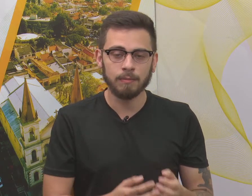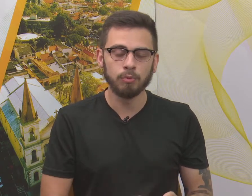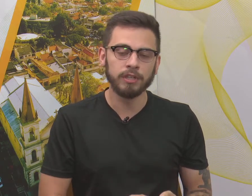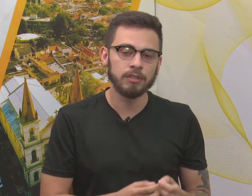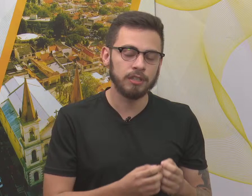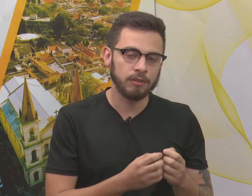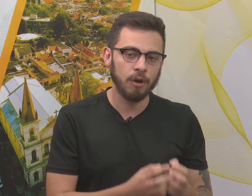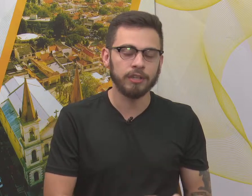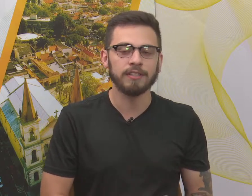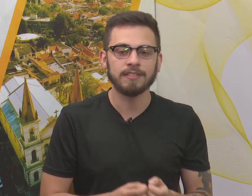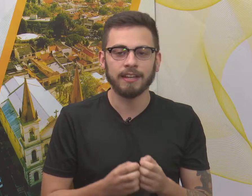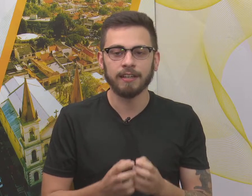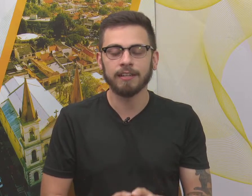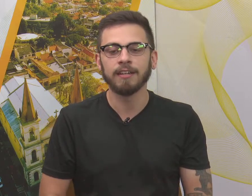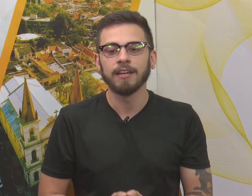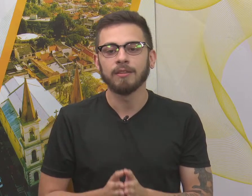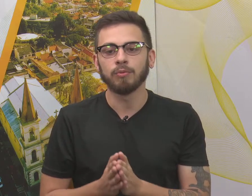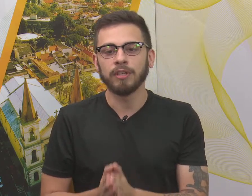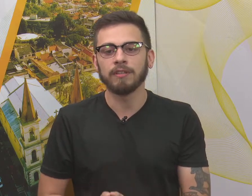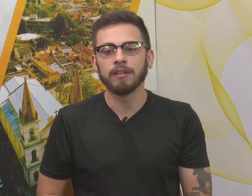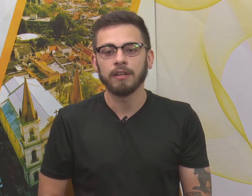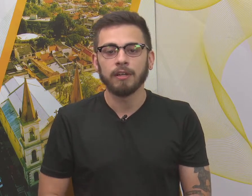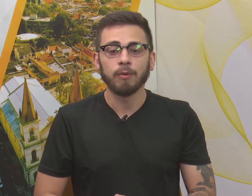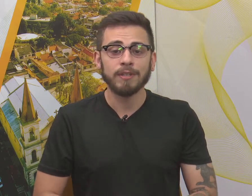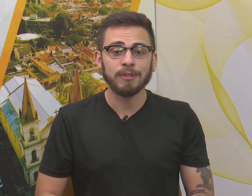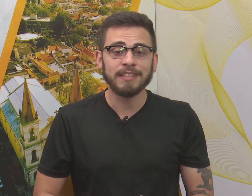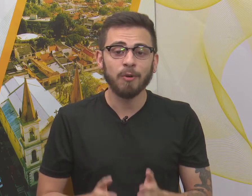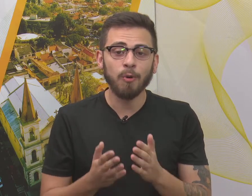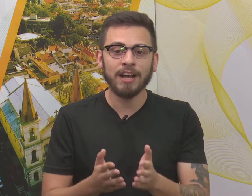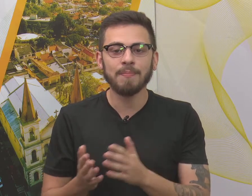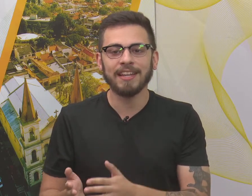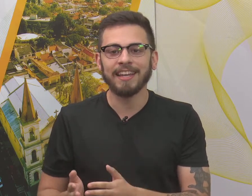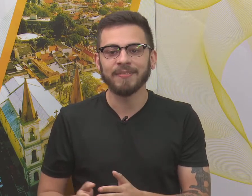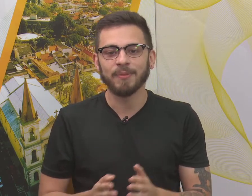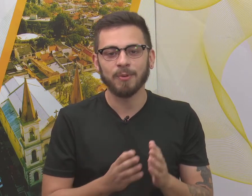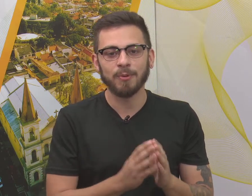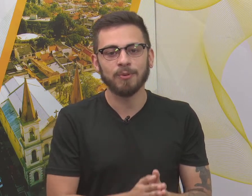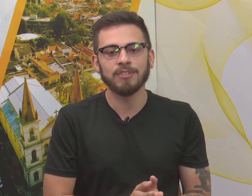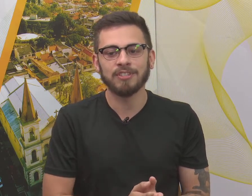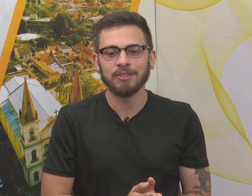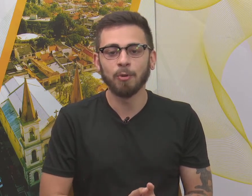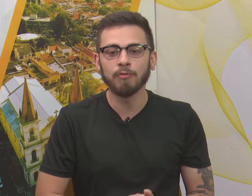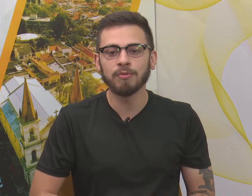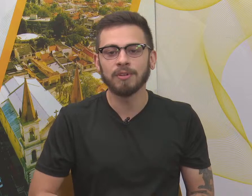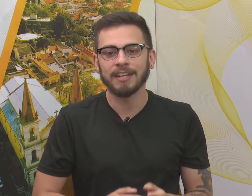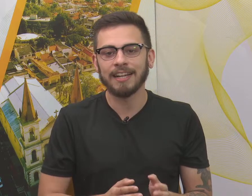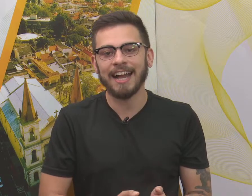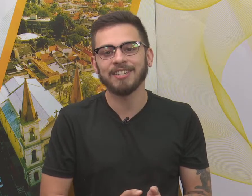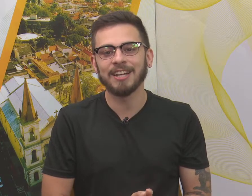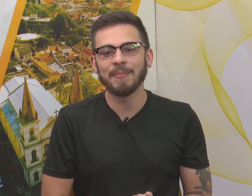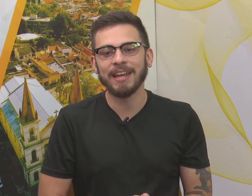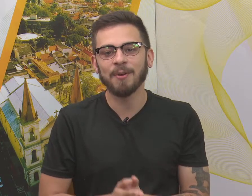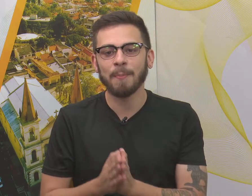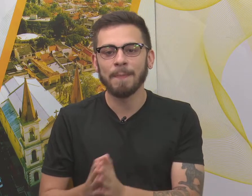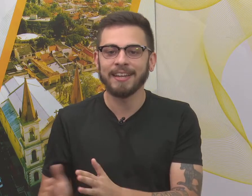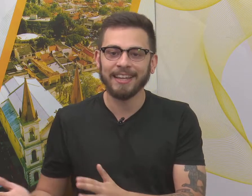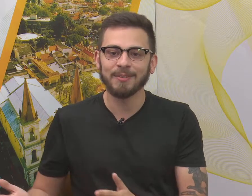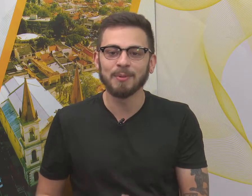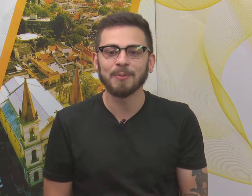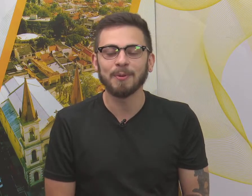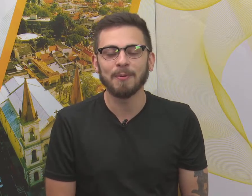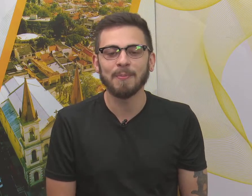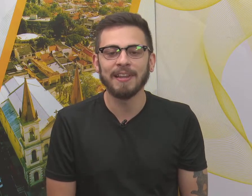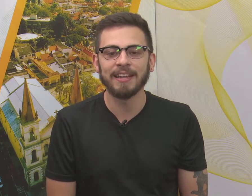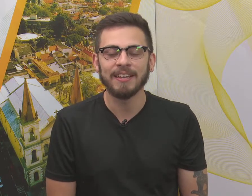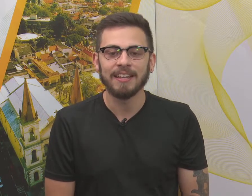redes: Facebook, TikTok, Instagram, Twitter. Em quase todas é O Gabelém. O de ovo, Gá de Gabriel, Belém,